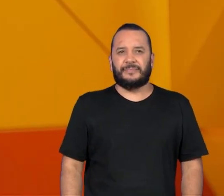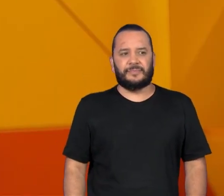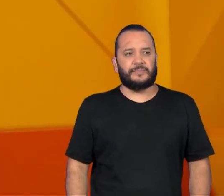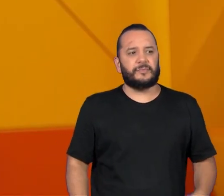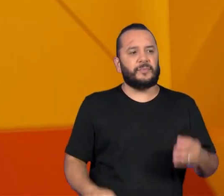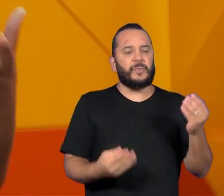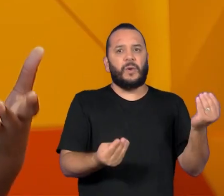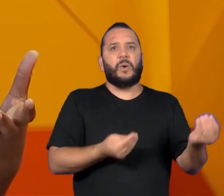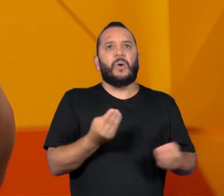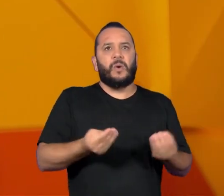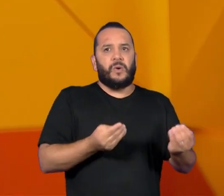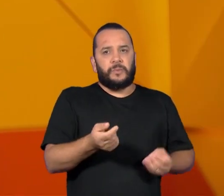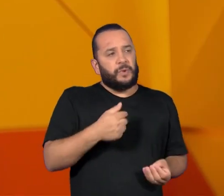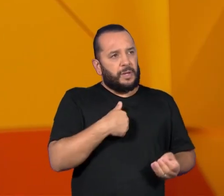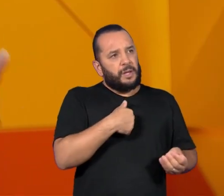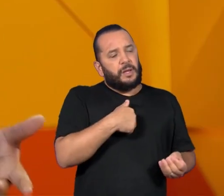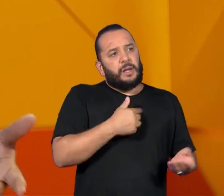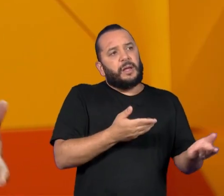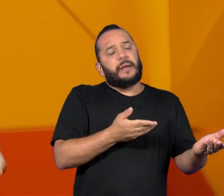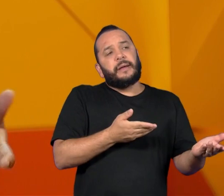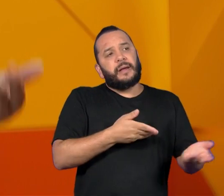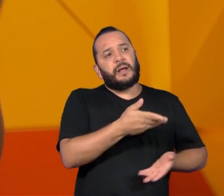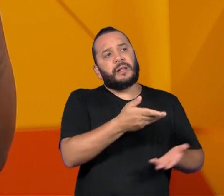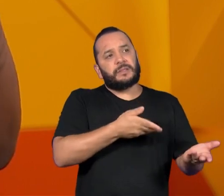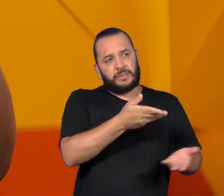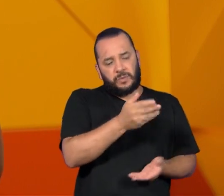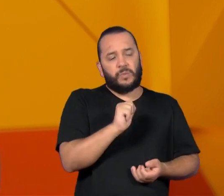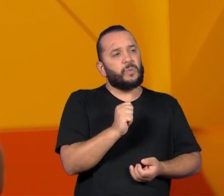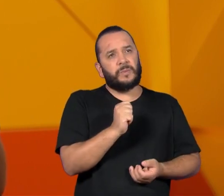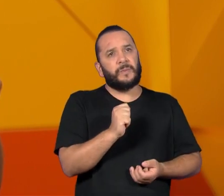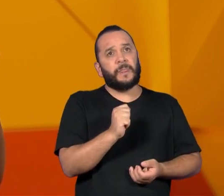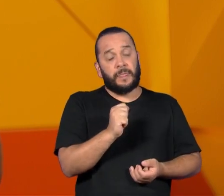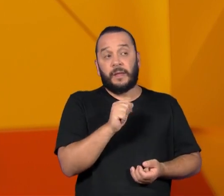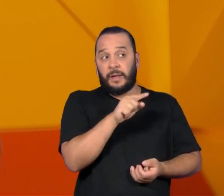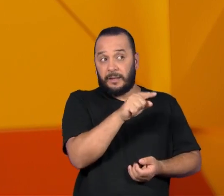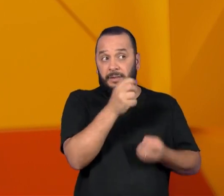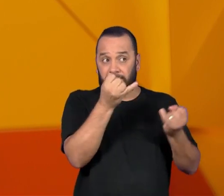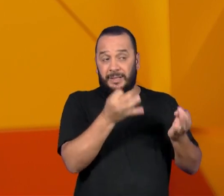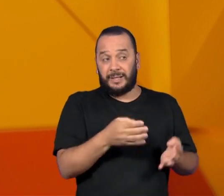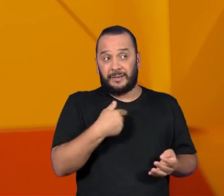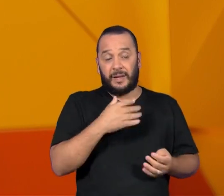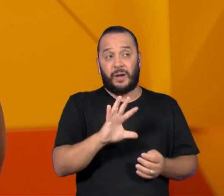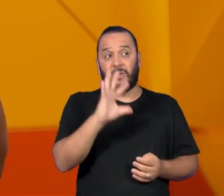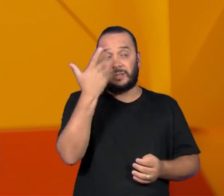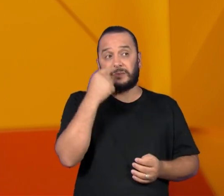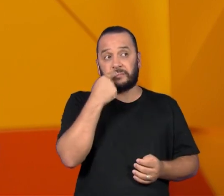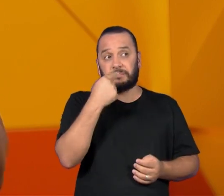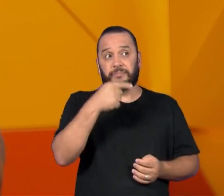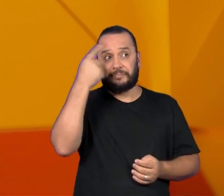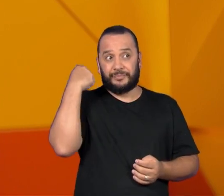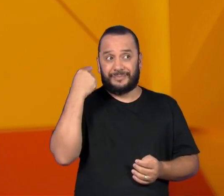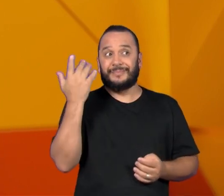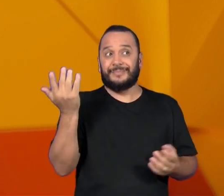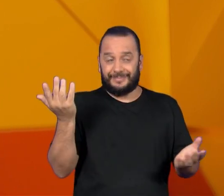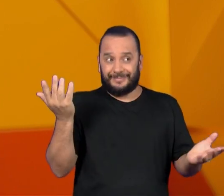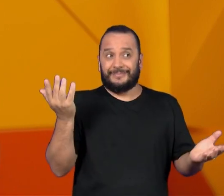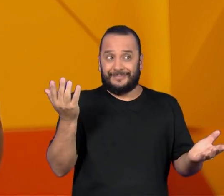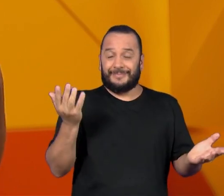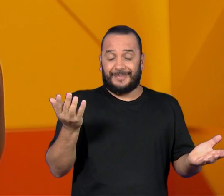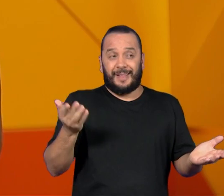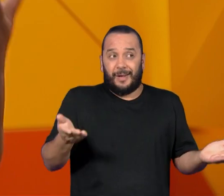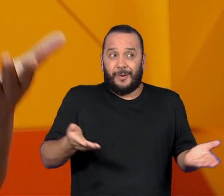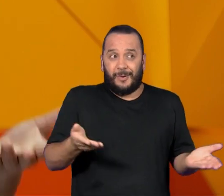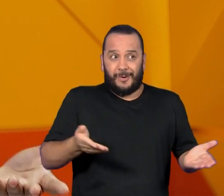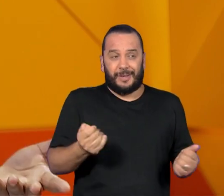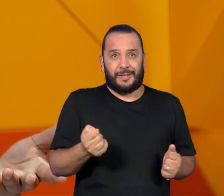relação? Essa fala da Ediane é muito forte e atual, porque ela está falando de acontecimentos do agora, do contemporâneo.